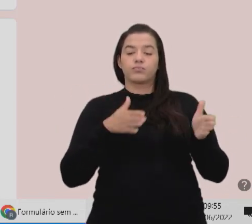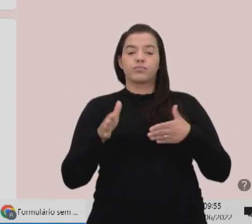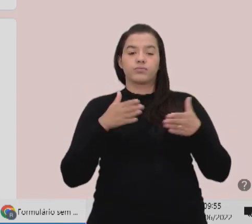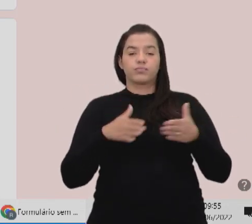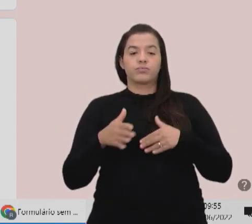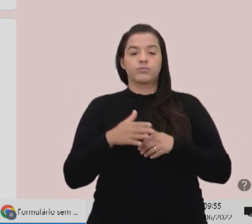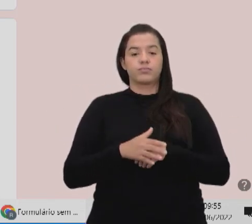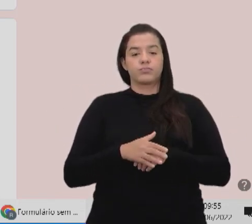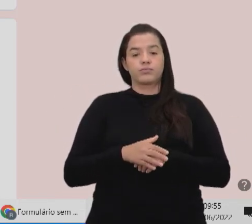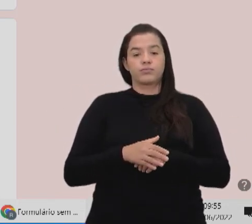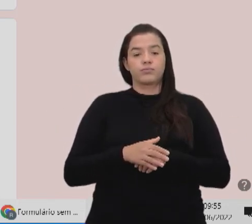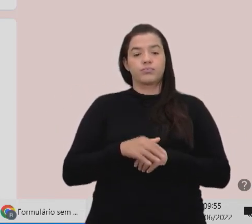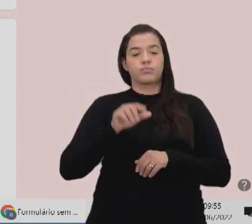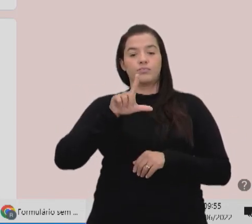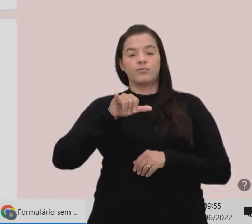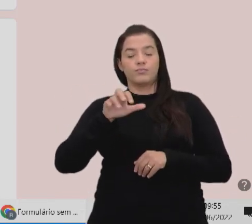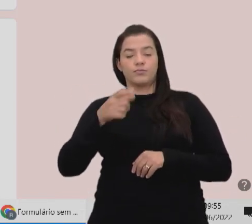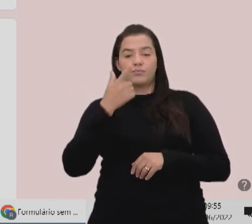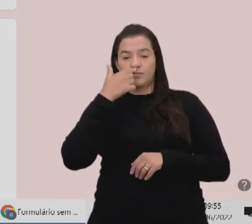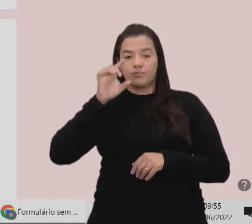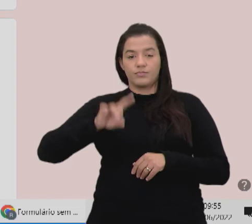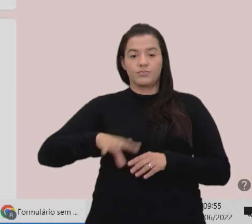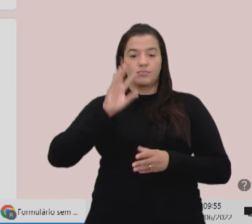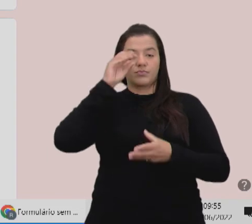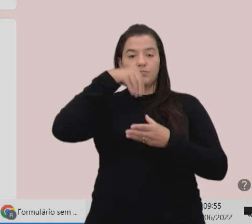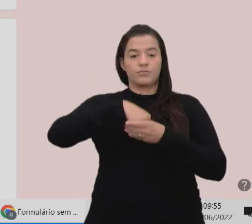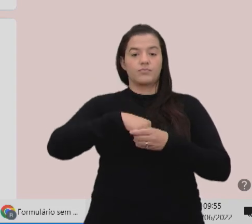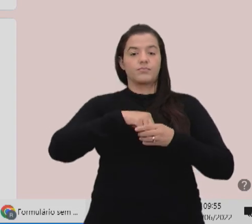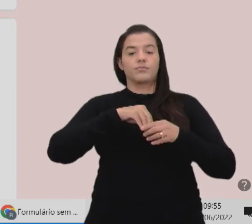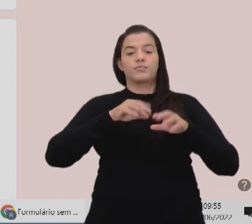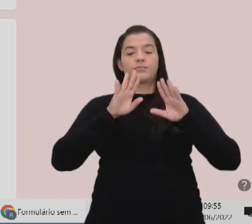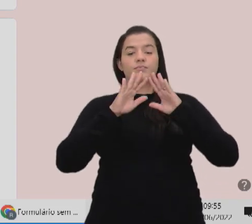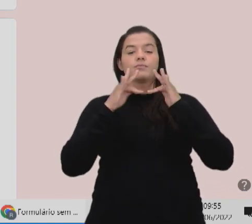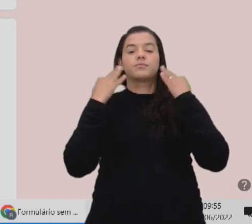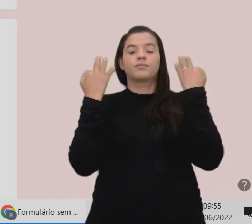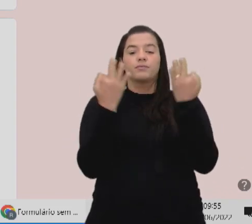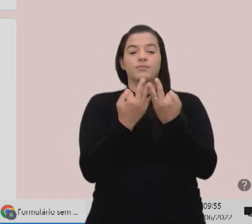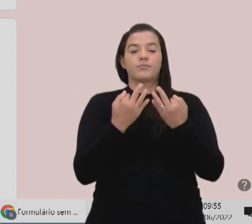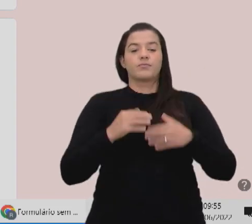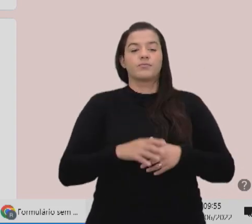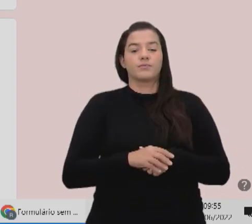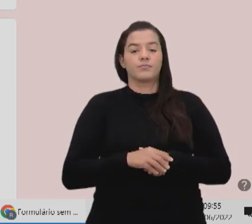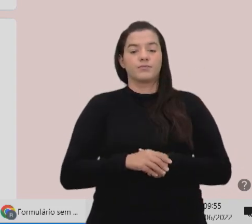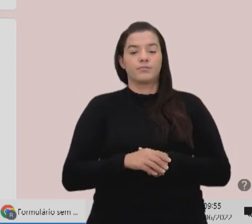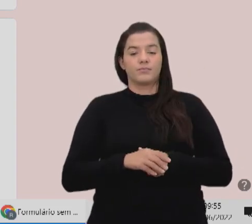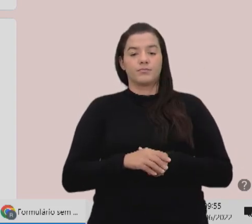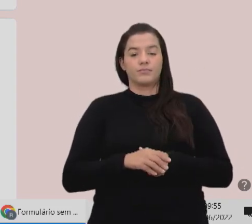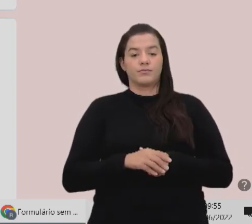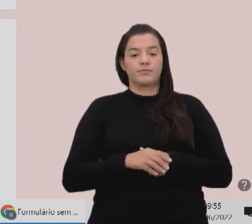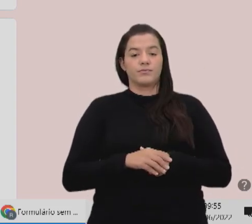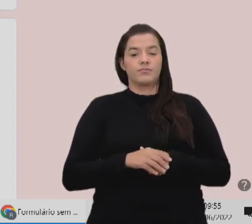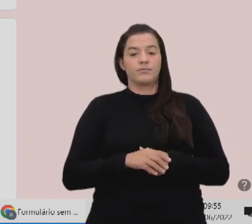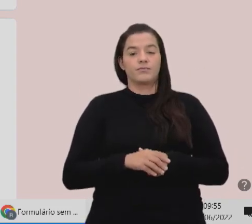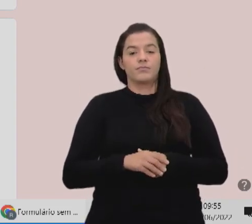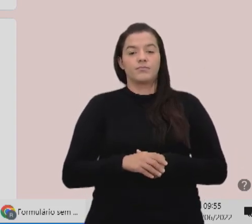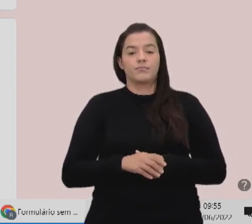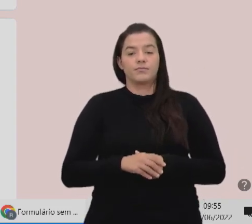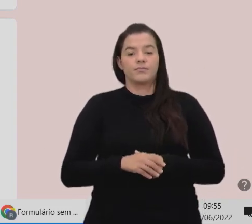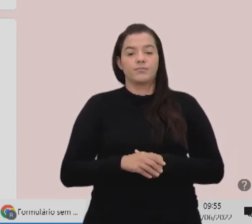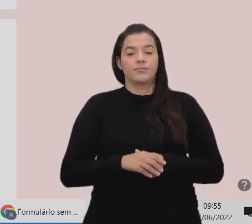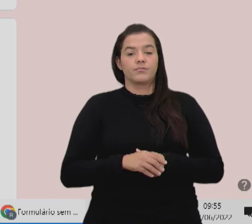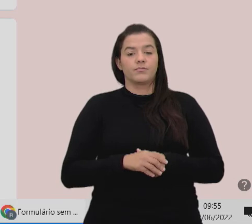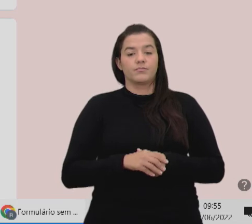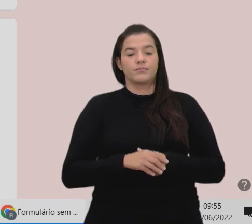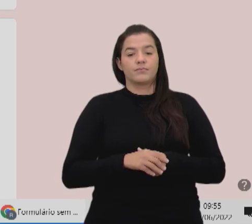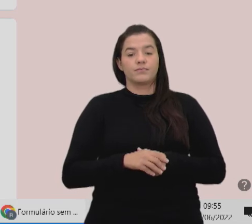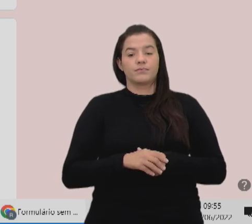digitando lá, ó, Ok. de lixo No ambiente familiar. no ambiente, escrevi certo ambiente, né? Familiar, com M.